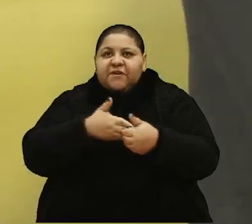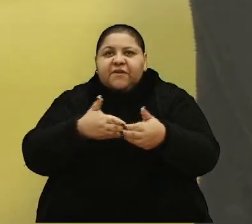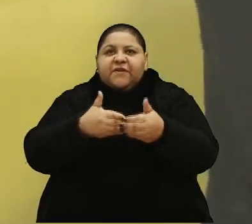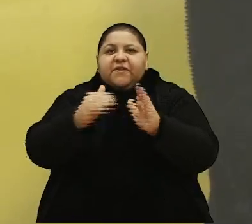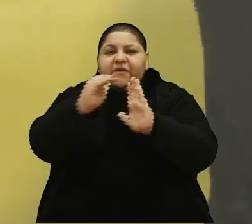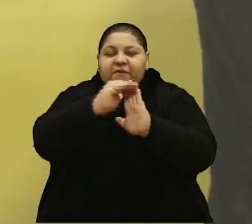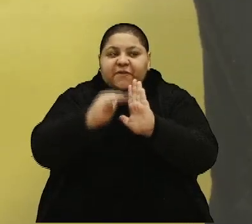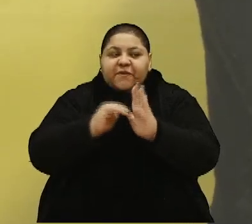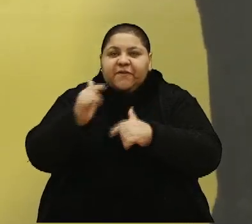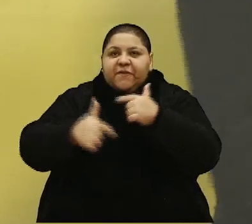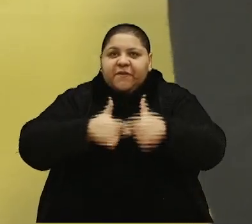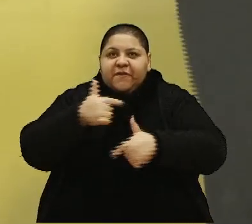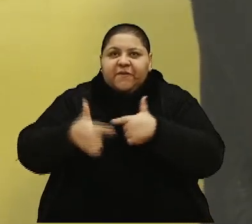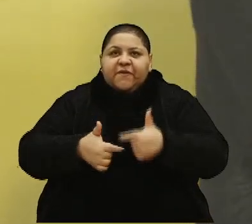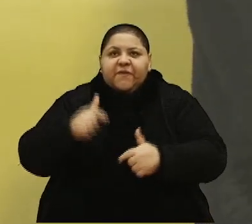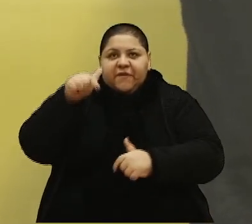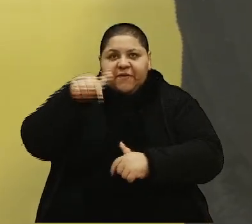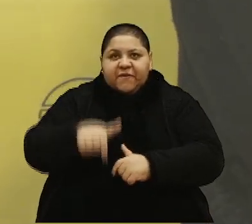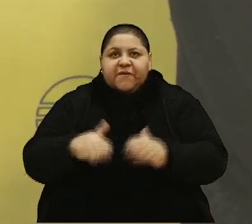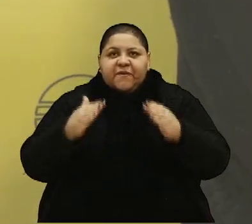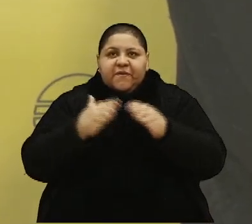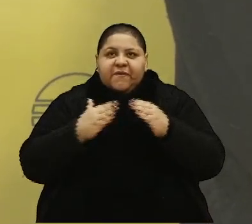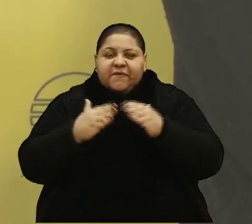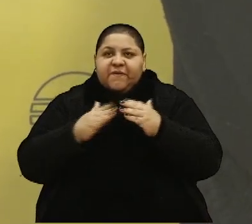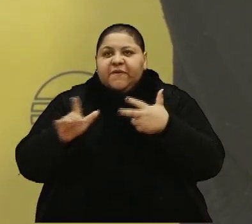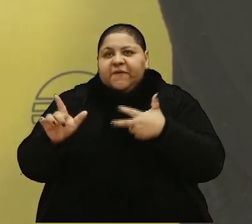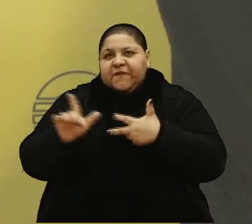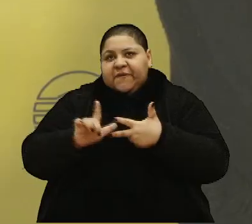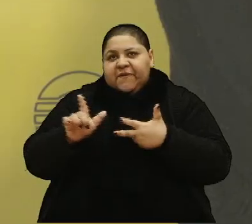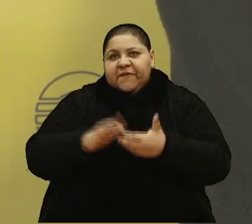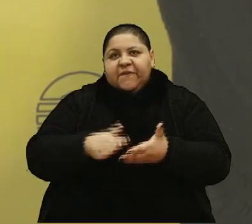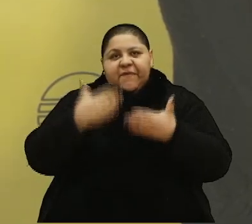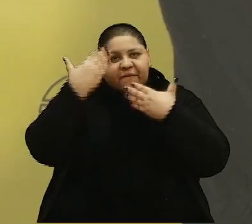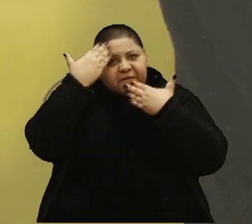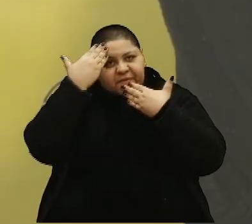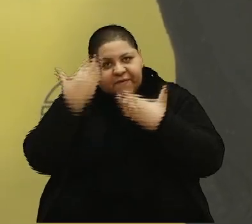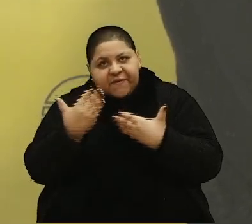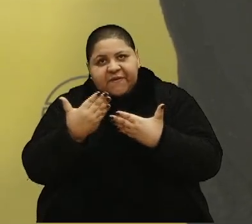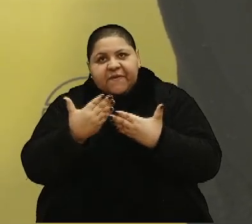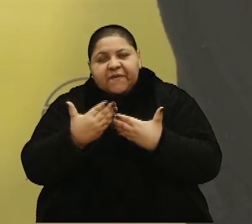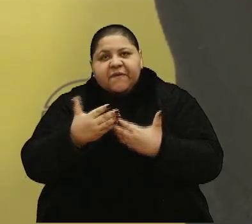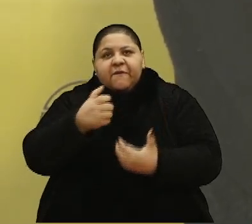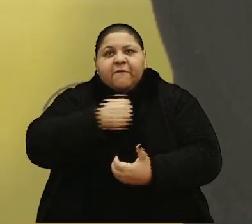seus trabalhos enquanto você estiver aqui na Casa Legislativa. Gratidão, meu